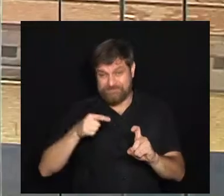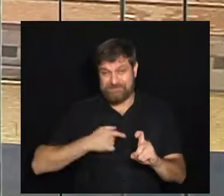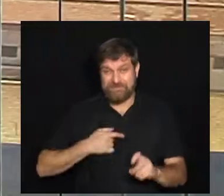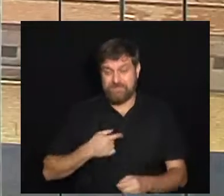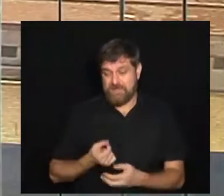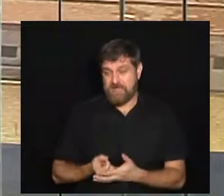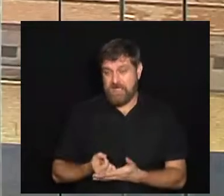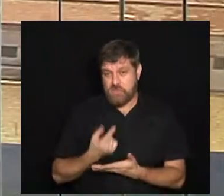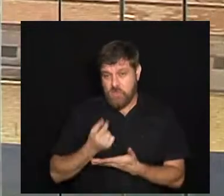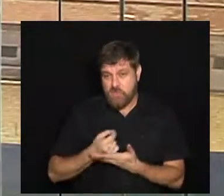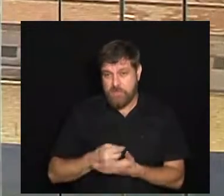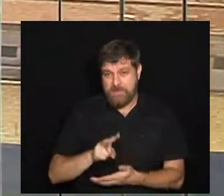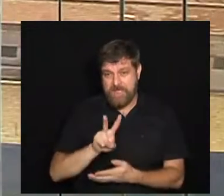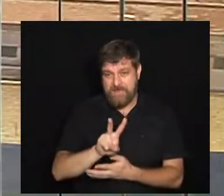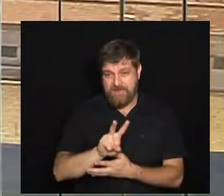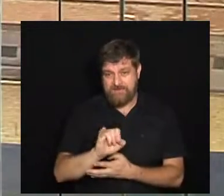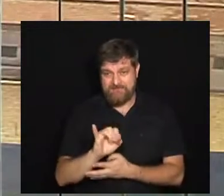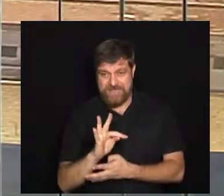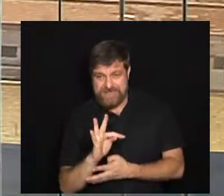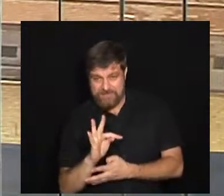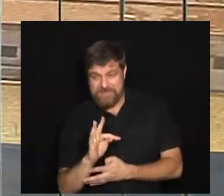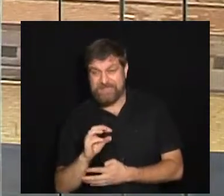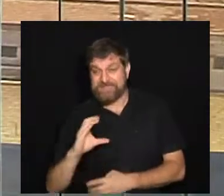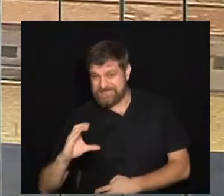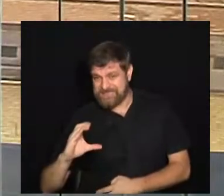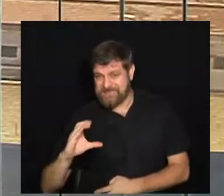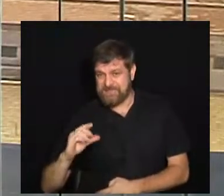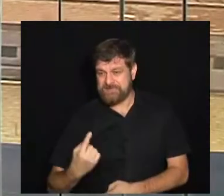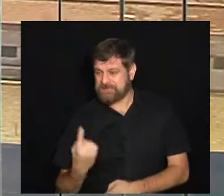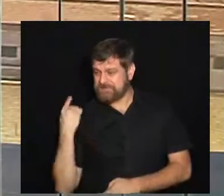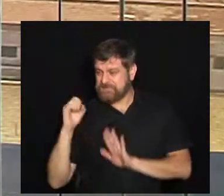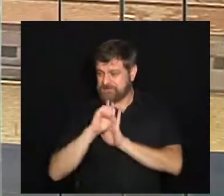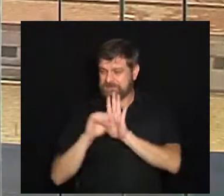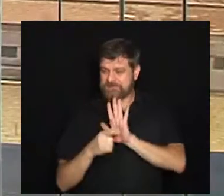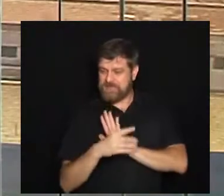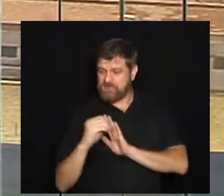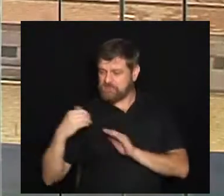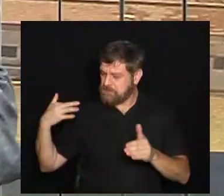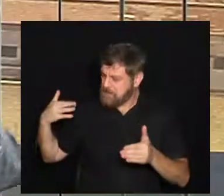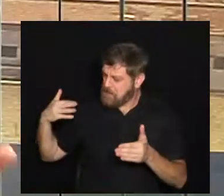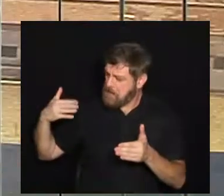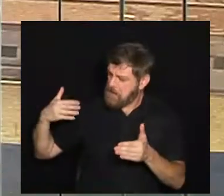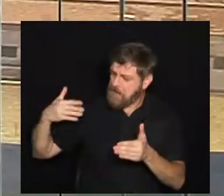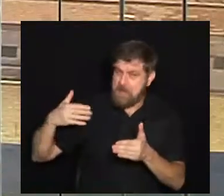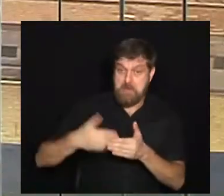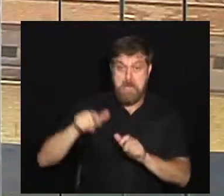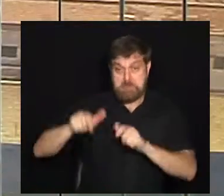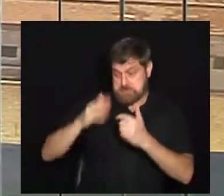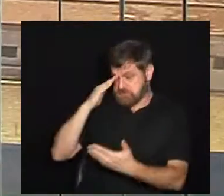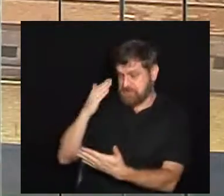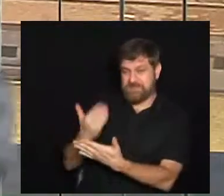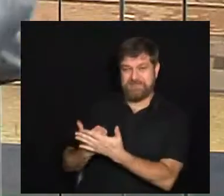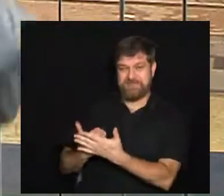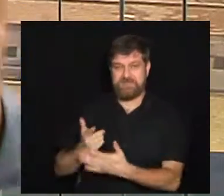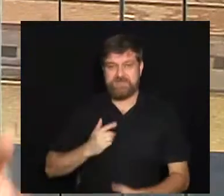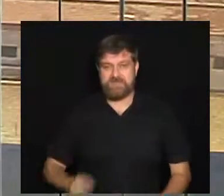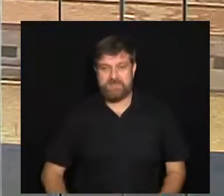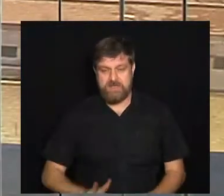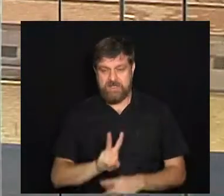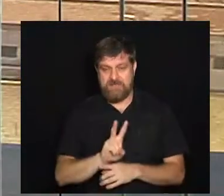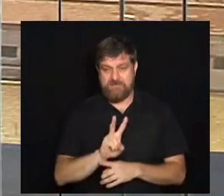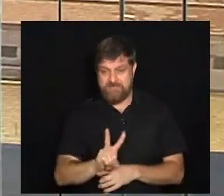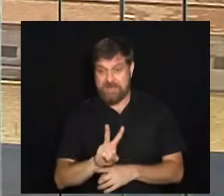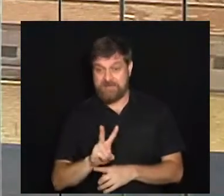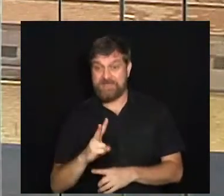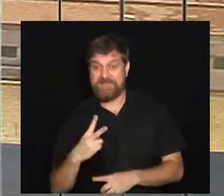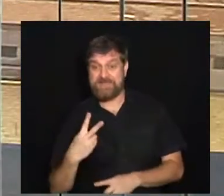prevenir tudo mais a gripe esse foi muito forte no século 20 todo né porque eu não consigo toda uma criança em torno disso daqui grande